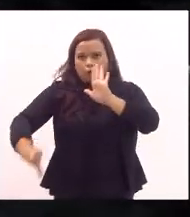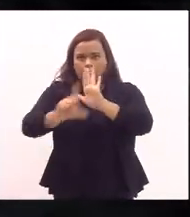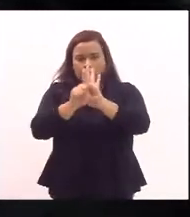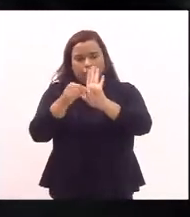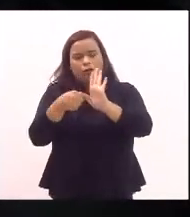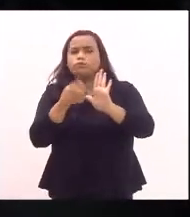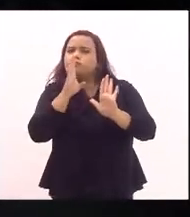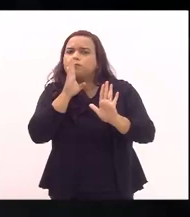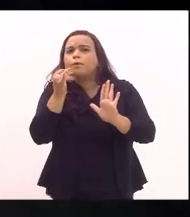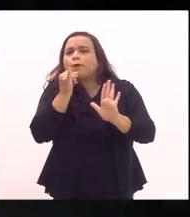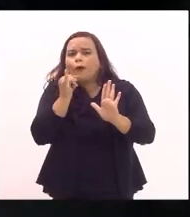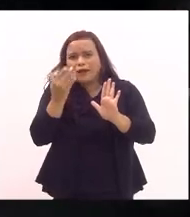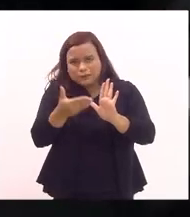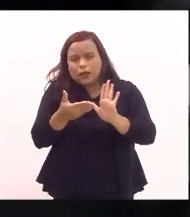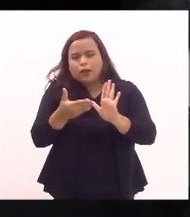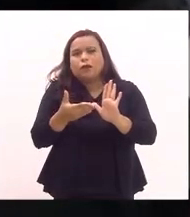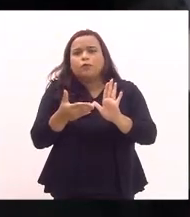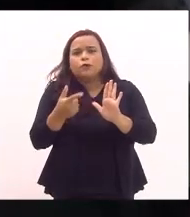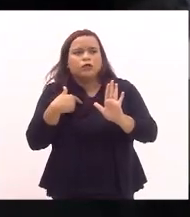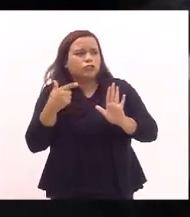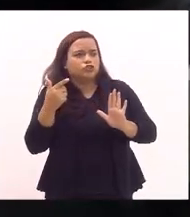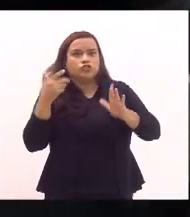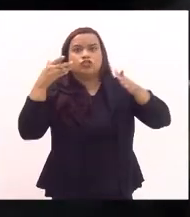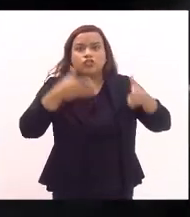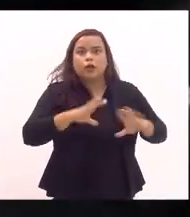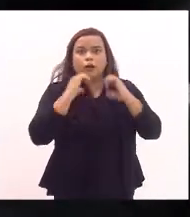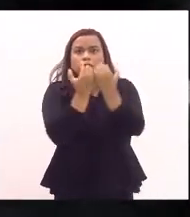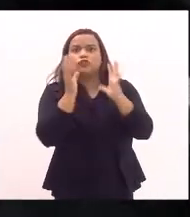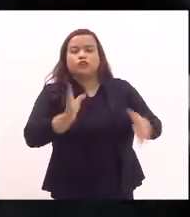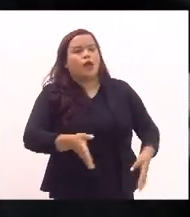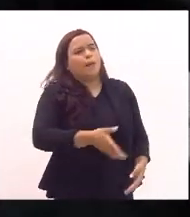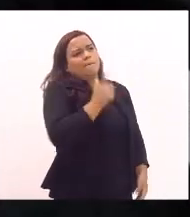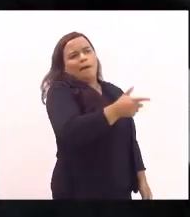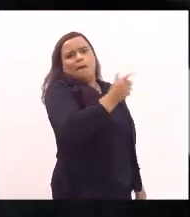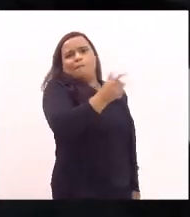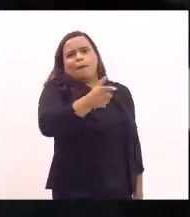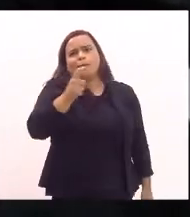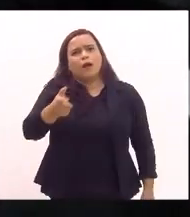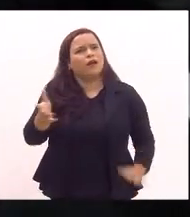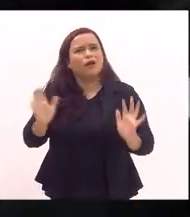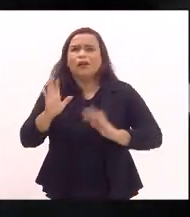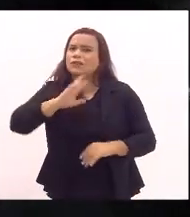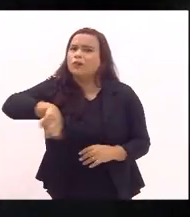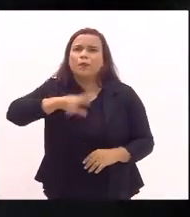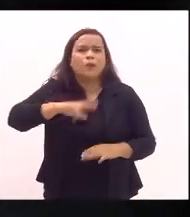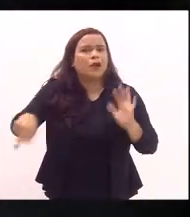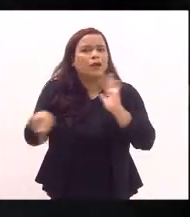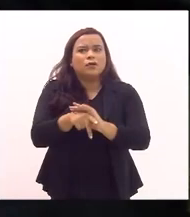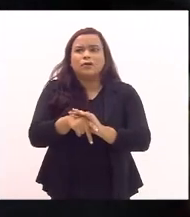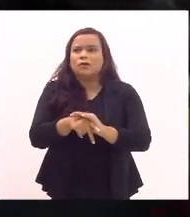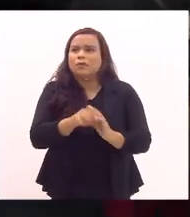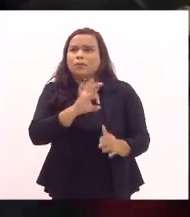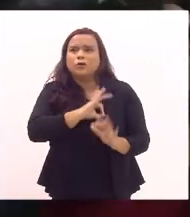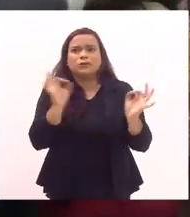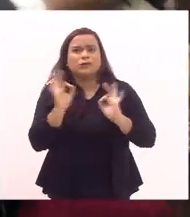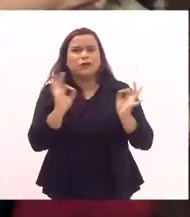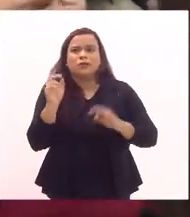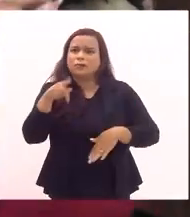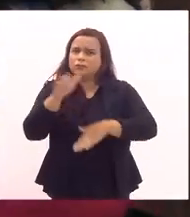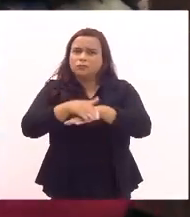como a lei do silêncio chegaram a comunidade atirando não era operação policial não era nada Foi